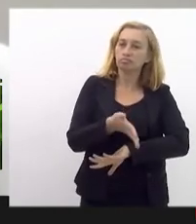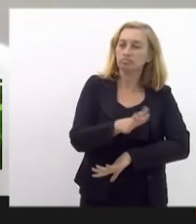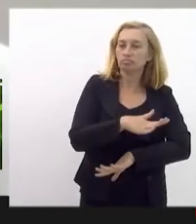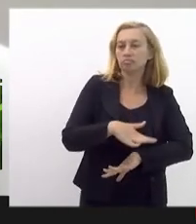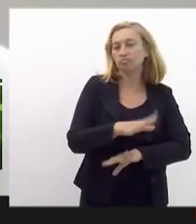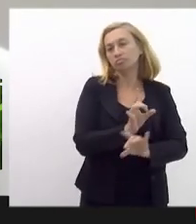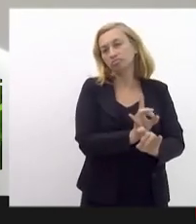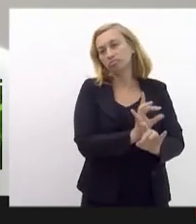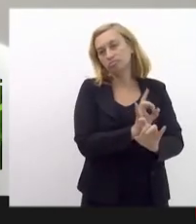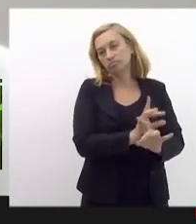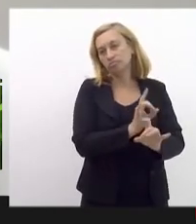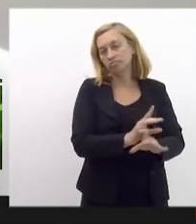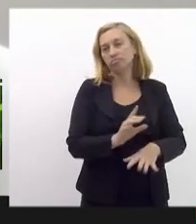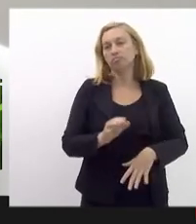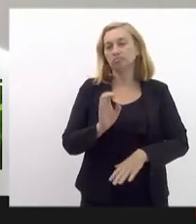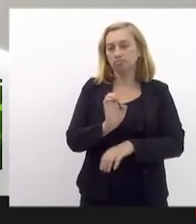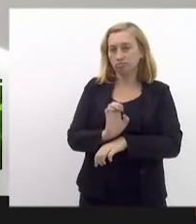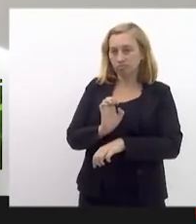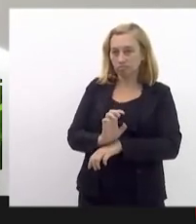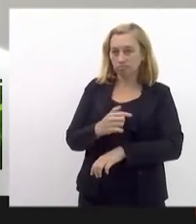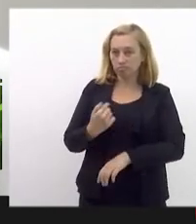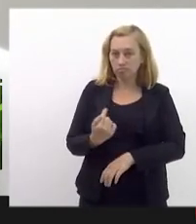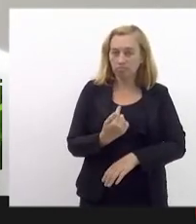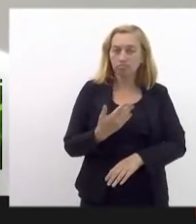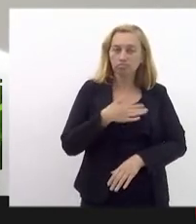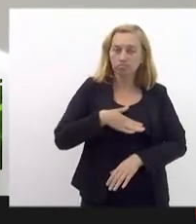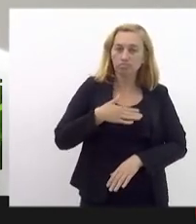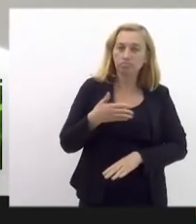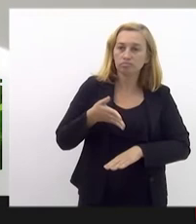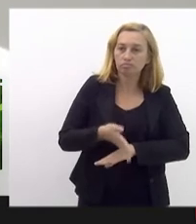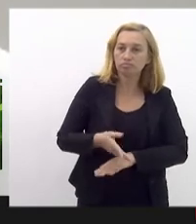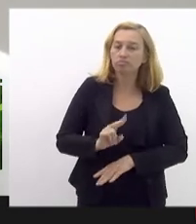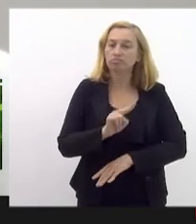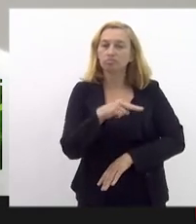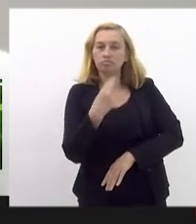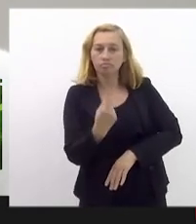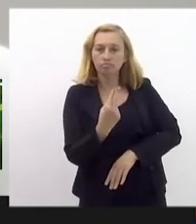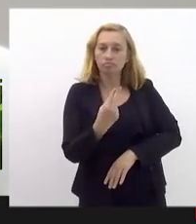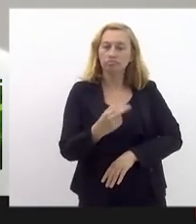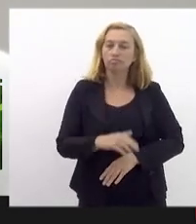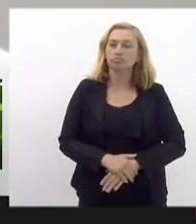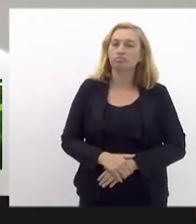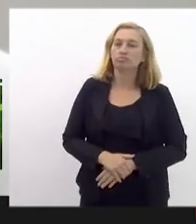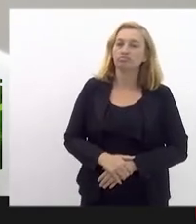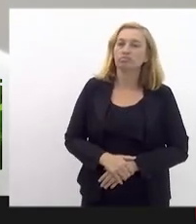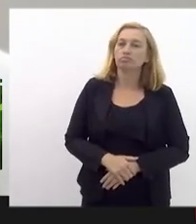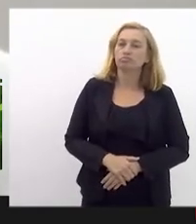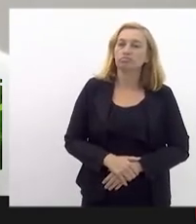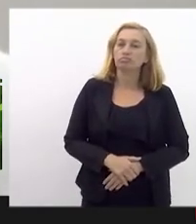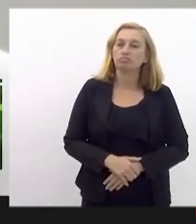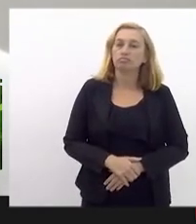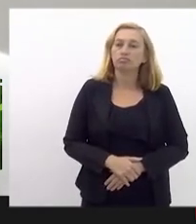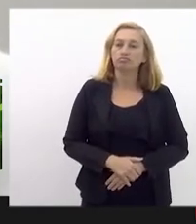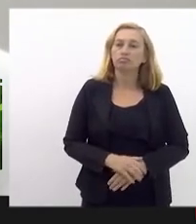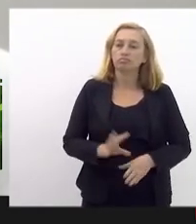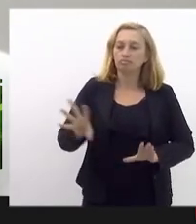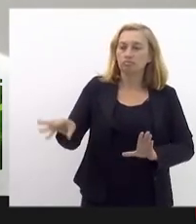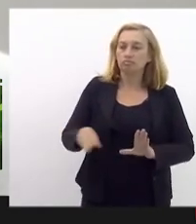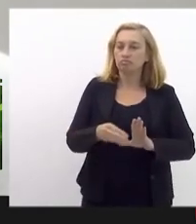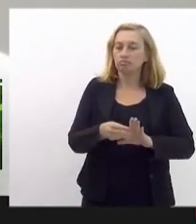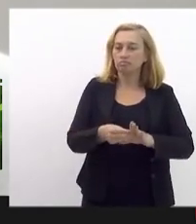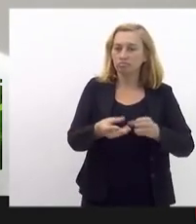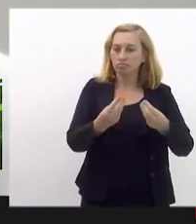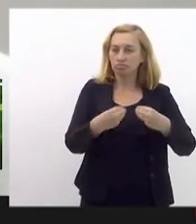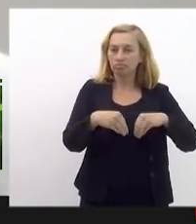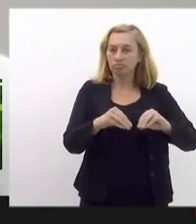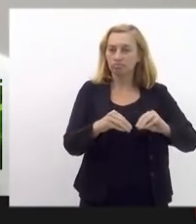das indústrias aqui no estado, a gente gostaria de ingressar, ou aumentando nas alíneas relativas aos